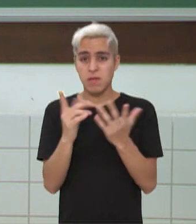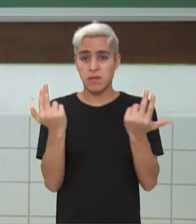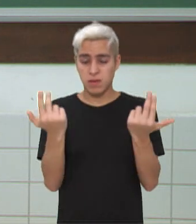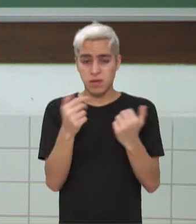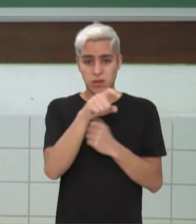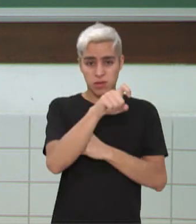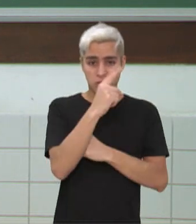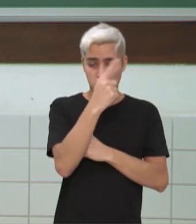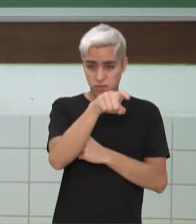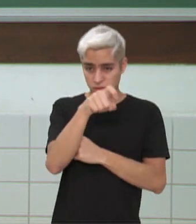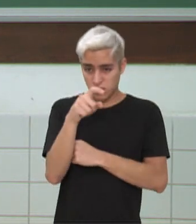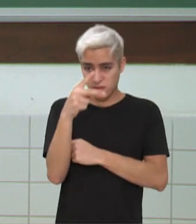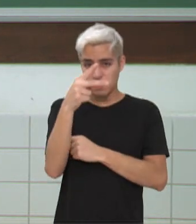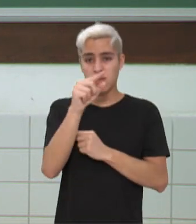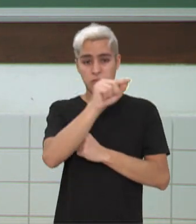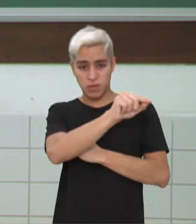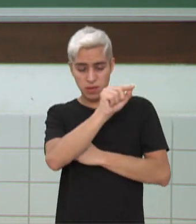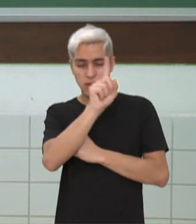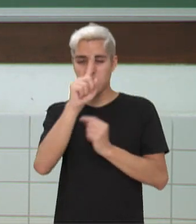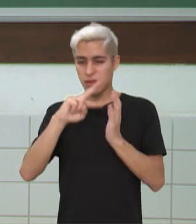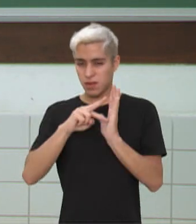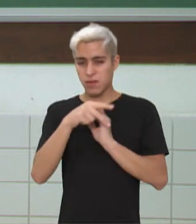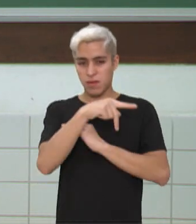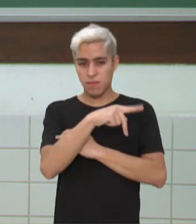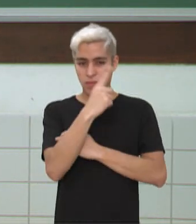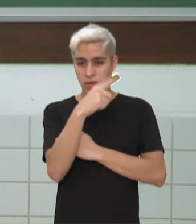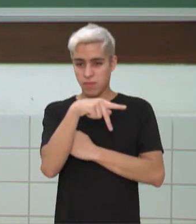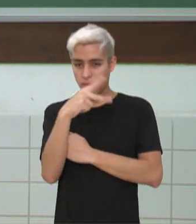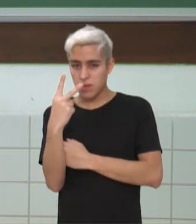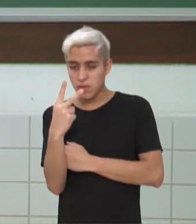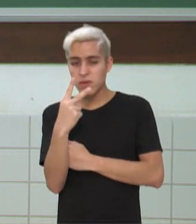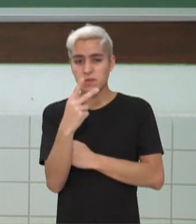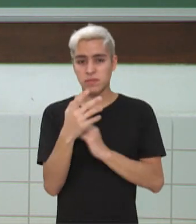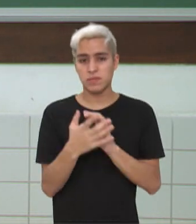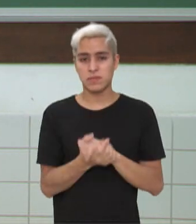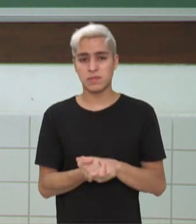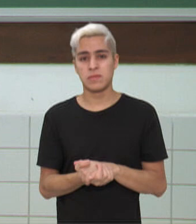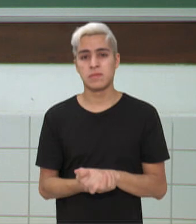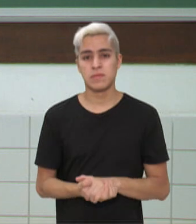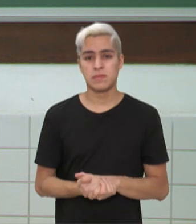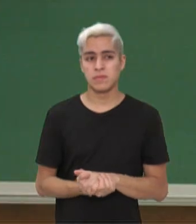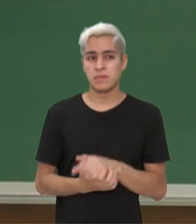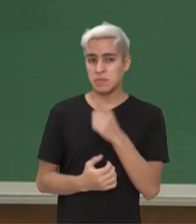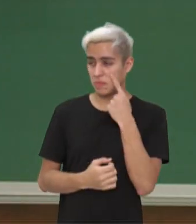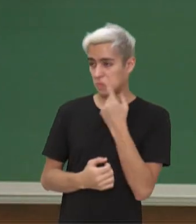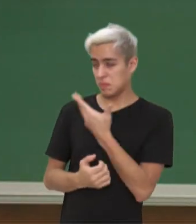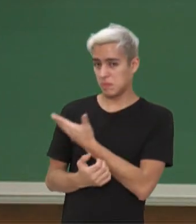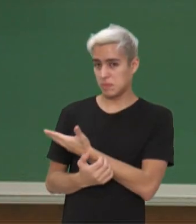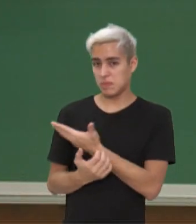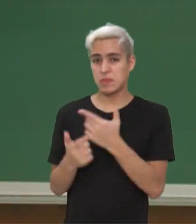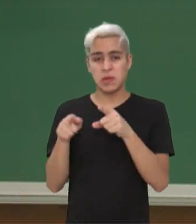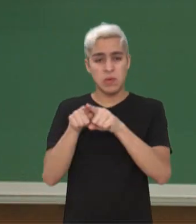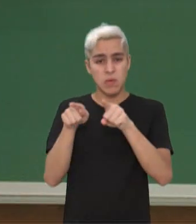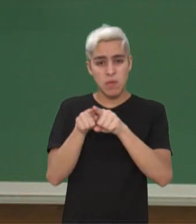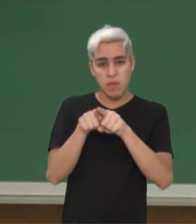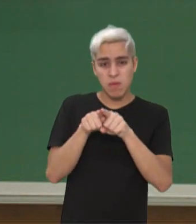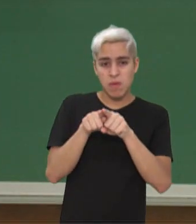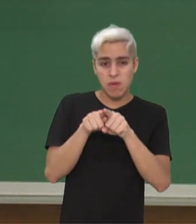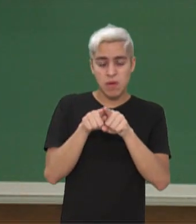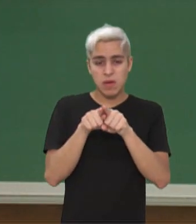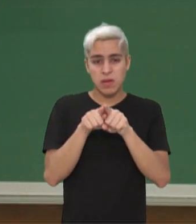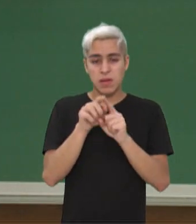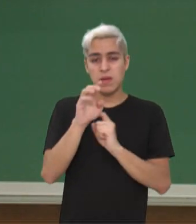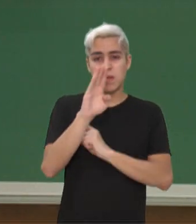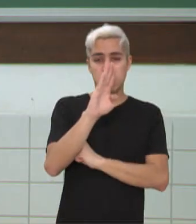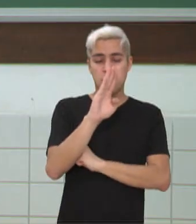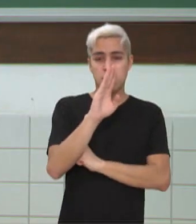x1 e x2, que é o nosso P1 e P2, né? O x' e duas linhas, que é o nosso, seria o nosso P' e P duas